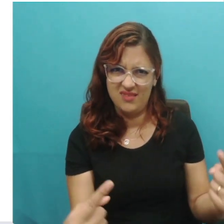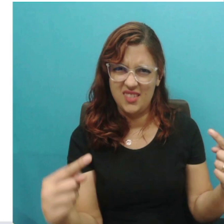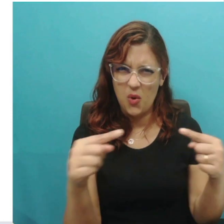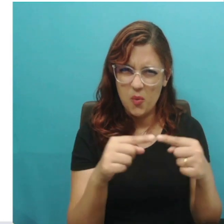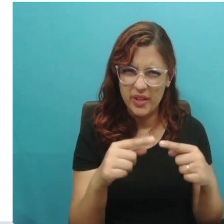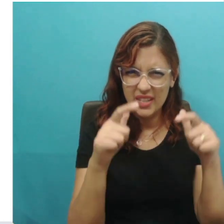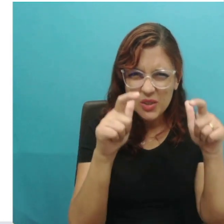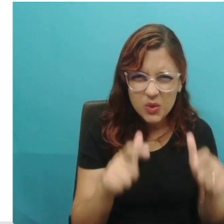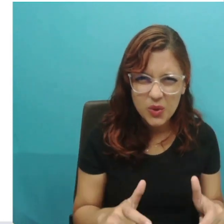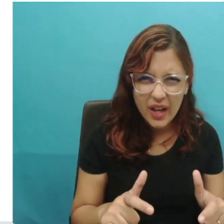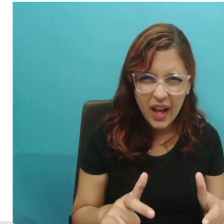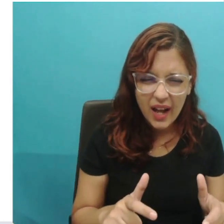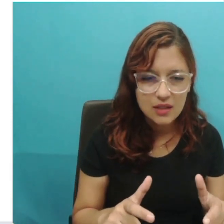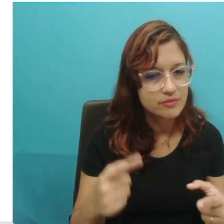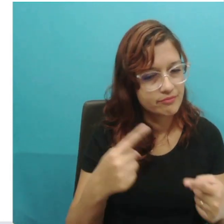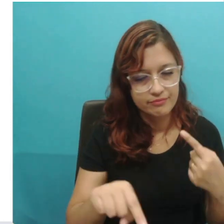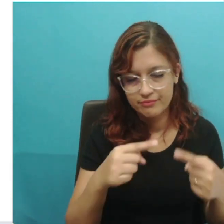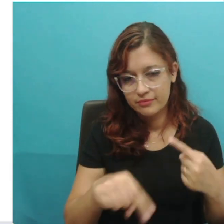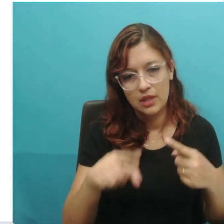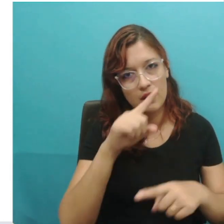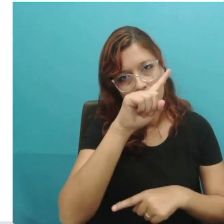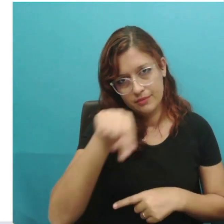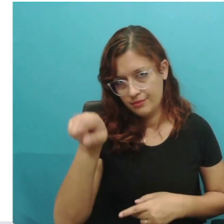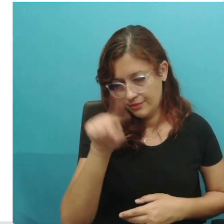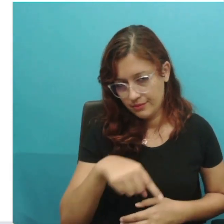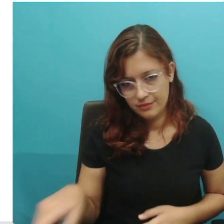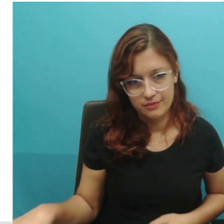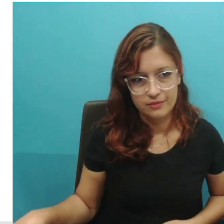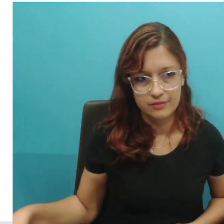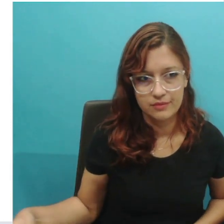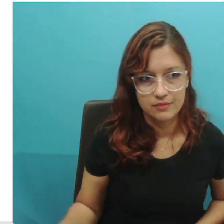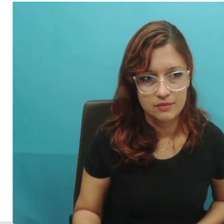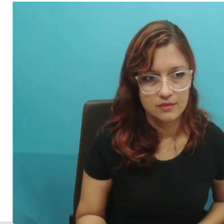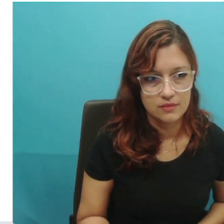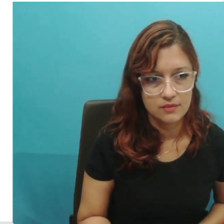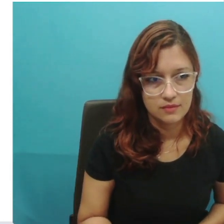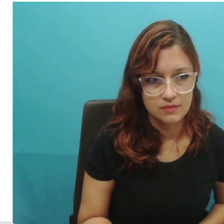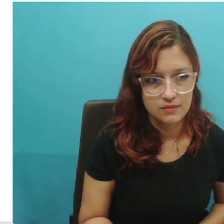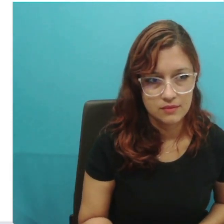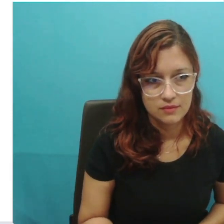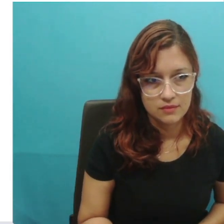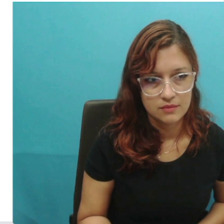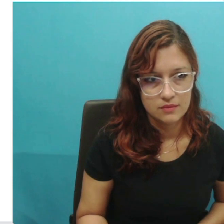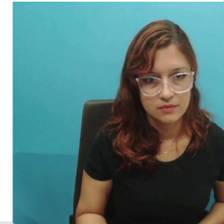violência. Tem a ver com lugar? Não.